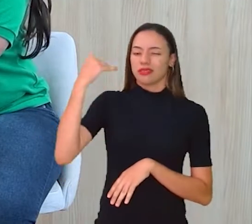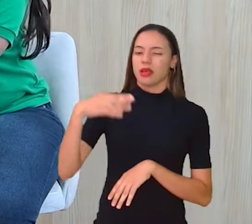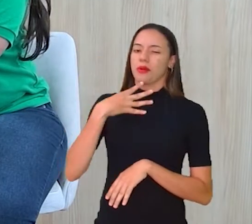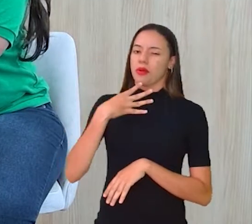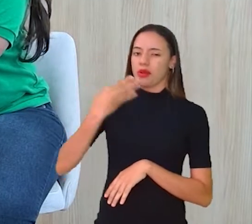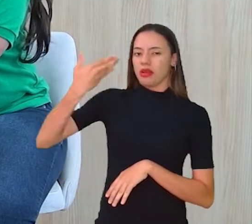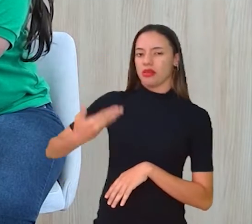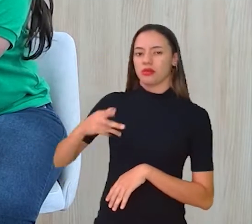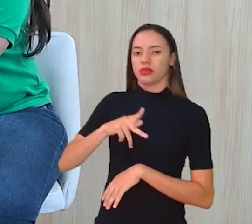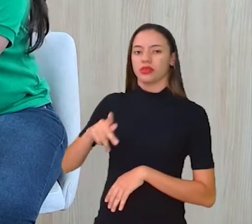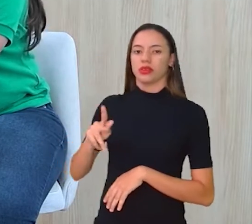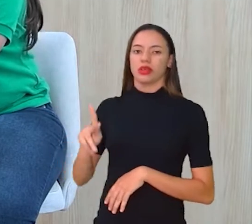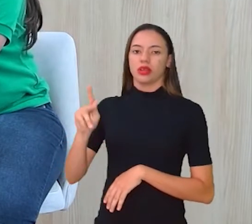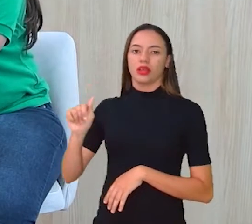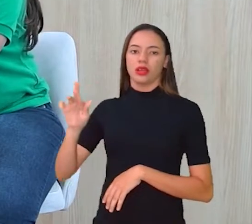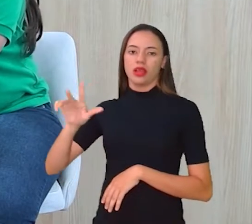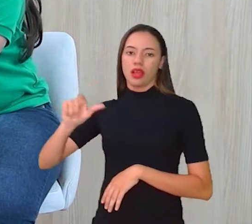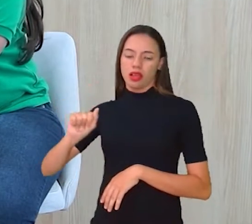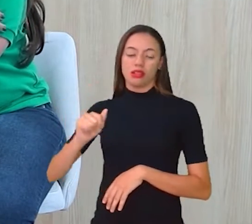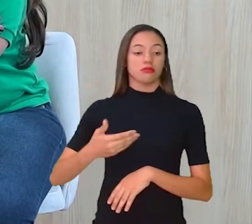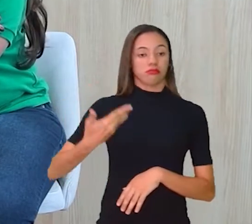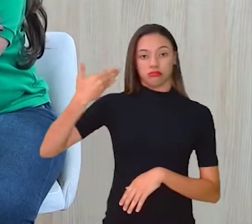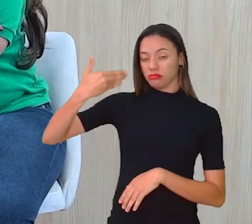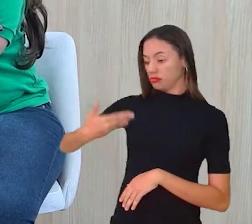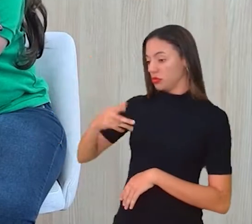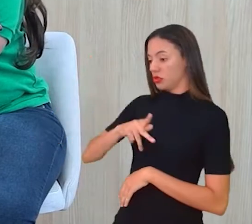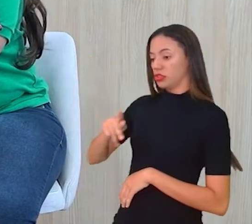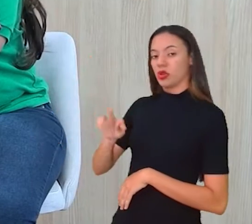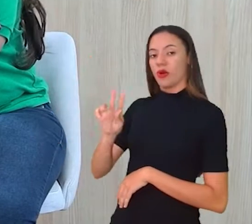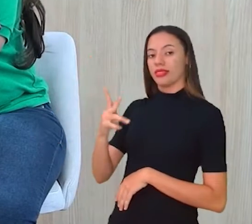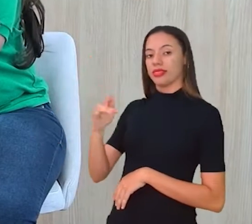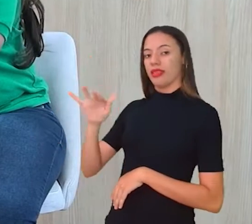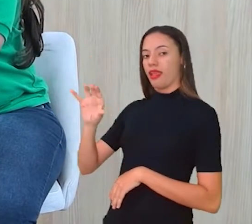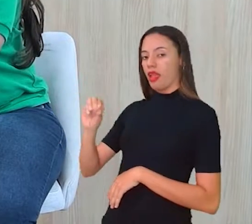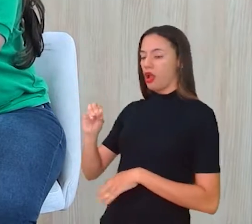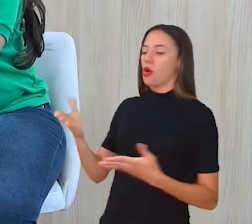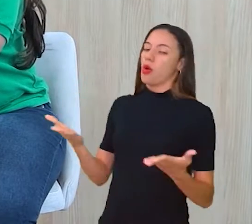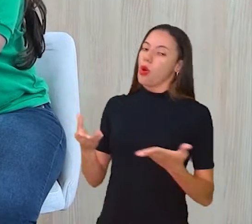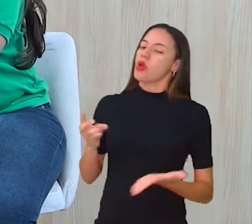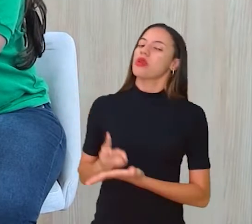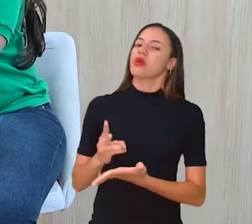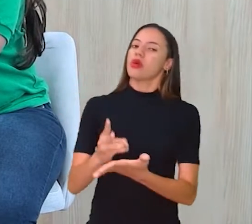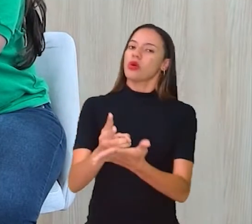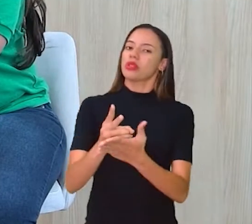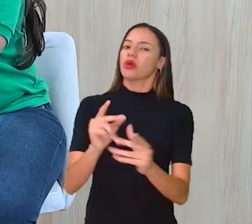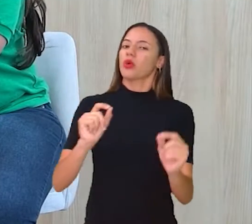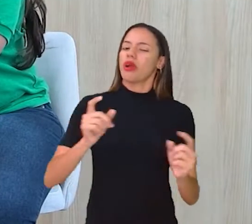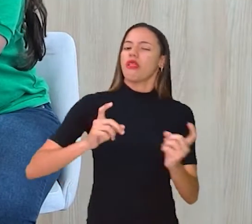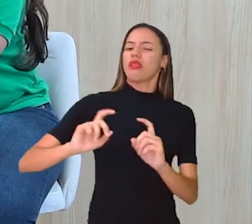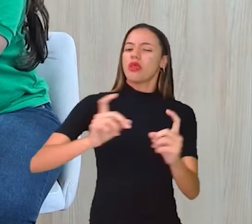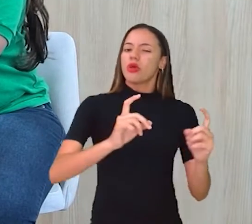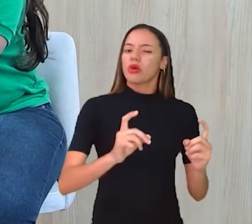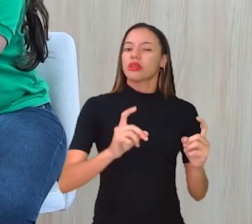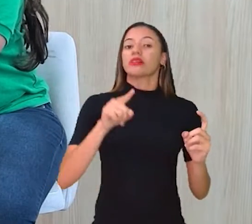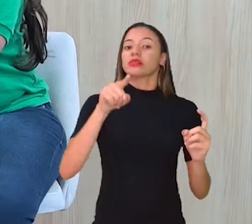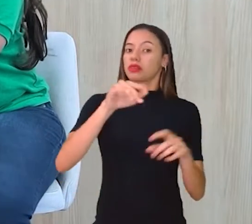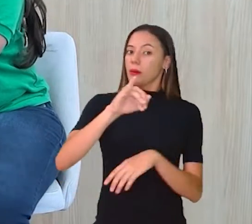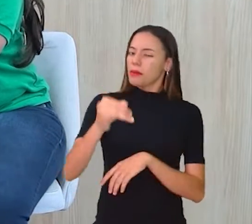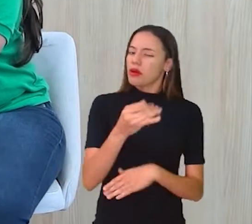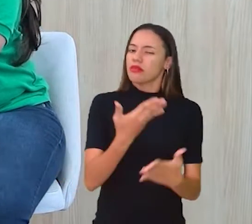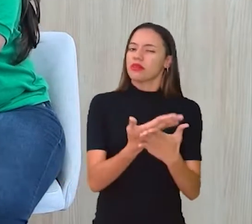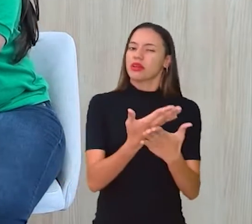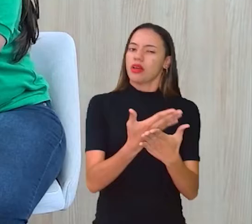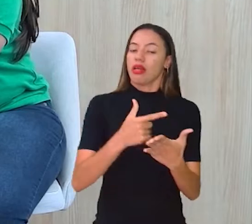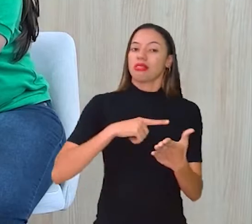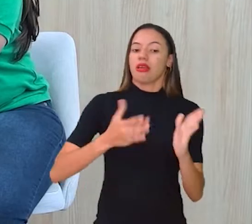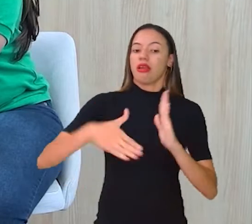professora Carla. Sou o professor Tiago. E hoje a gente vai dar continuidade à nossa discussão. Aproveita bem essa aula, a gente tem